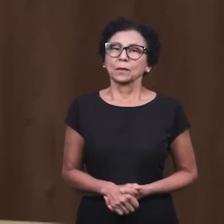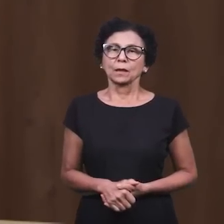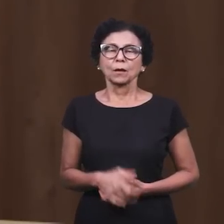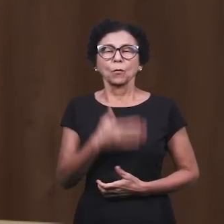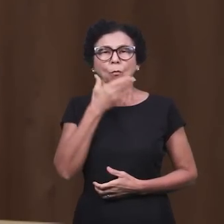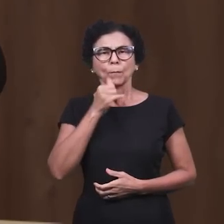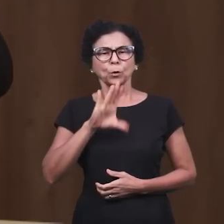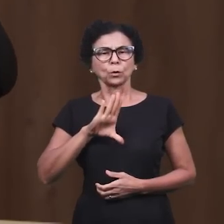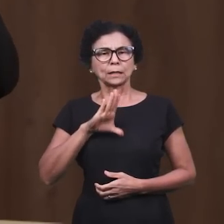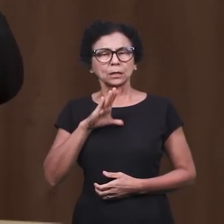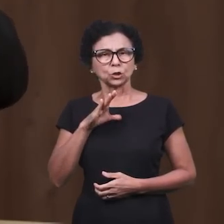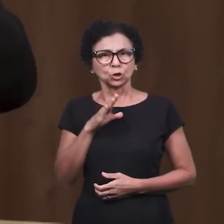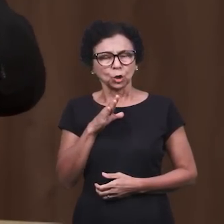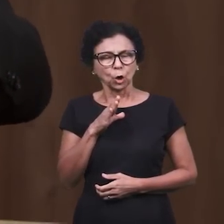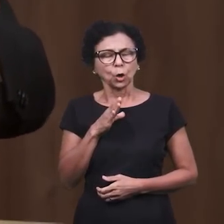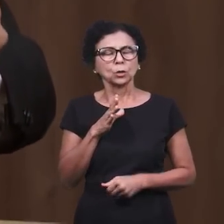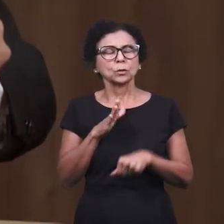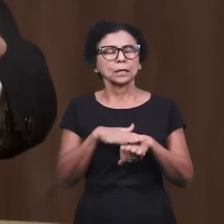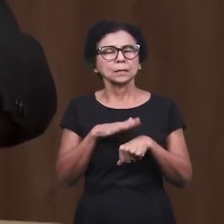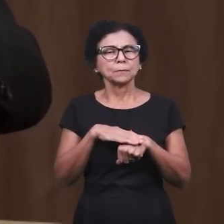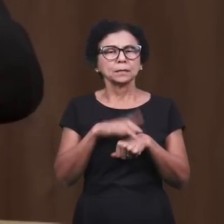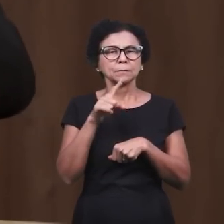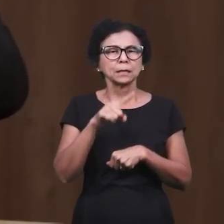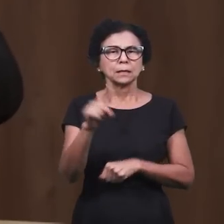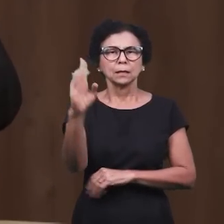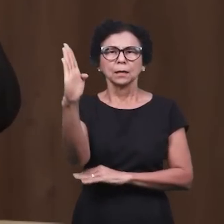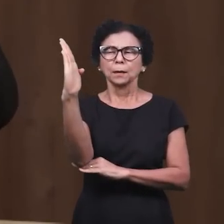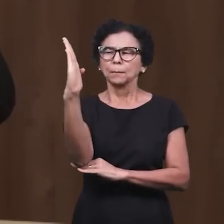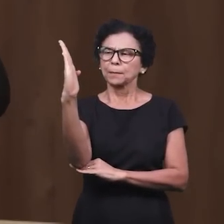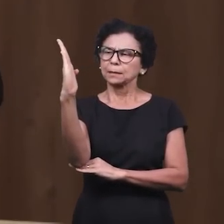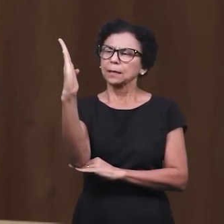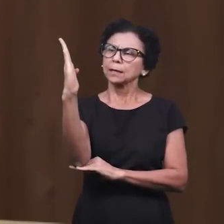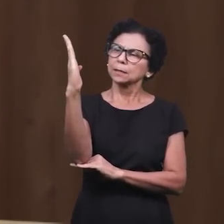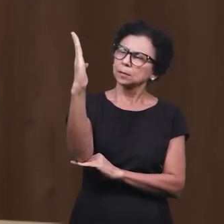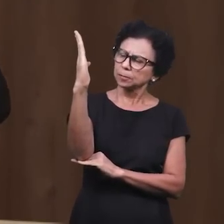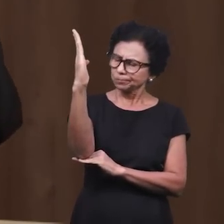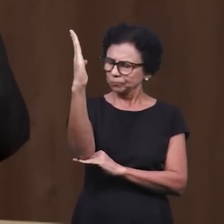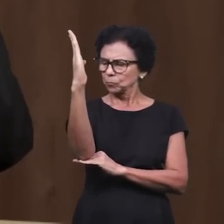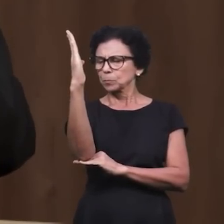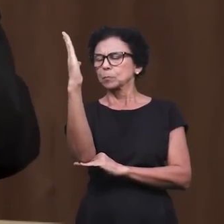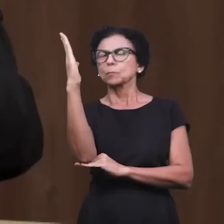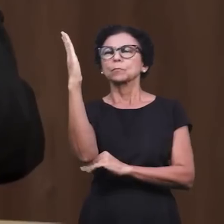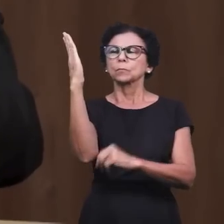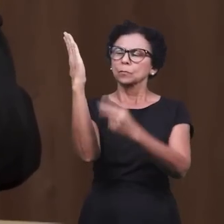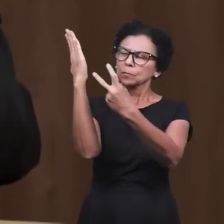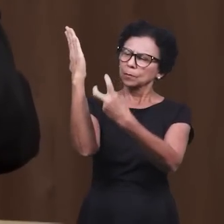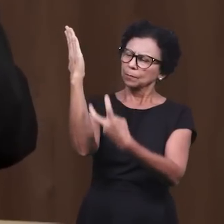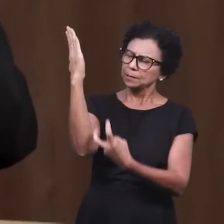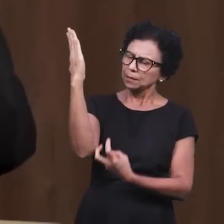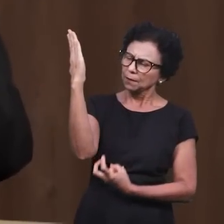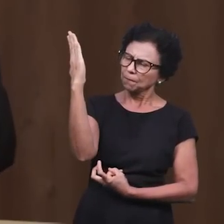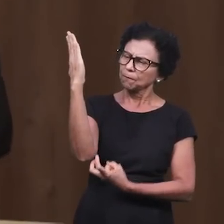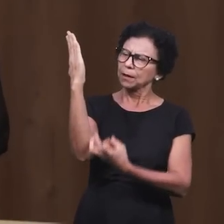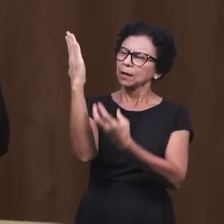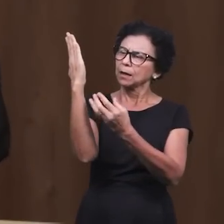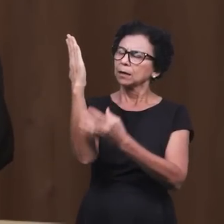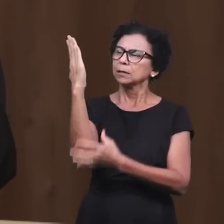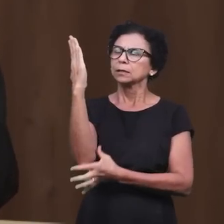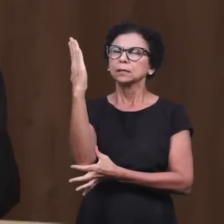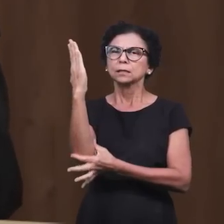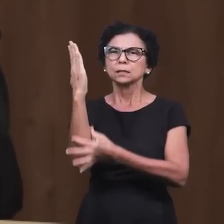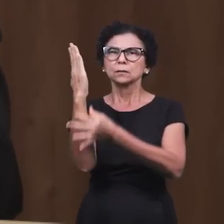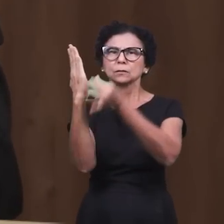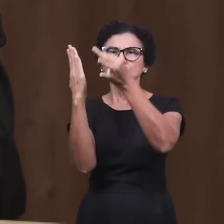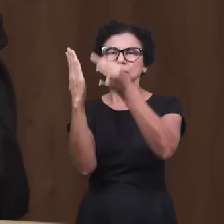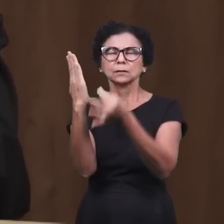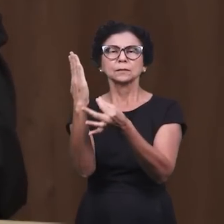uma madeira que tivesse o perfil perfeito, o perfil ideal para a flecha. Isso envolve a escolha soberana de Deus.